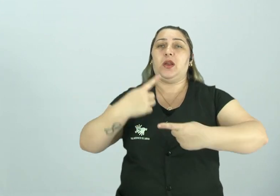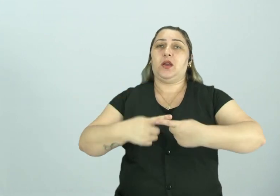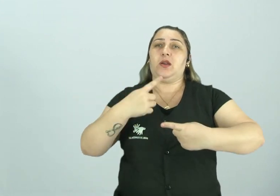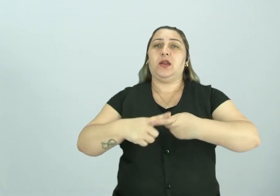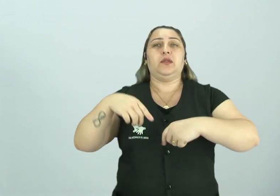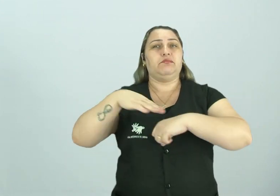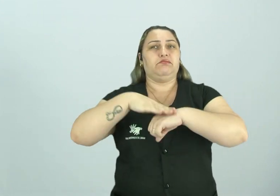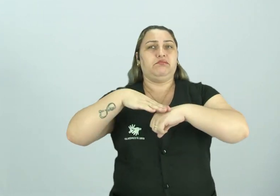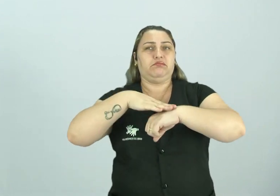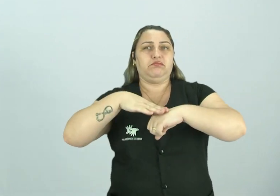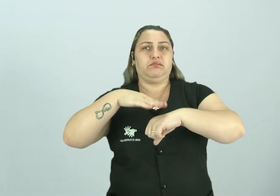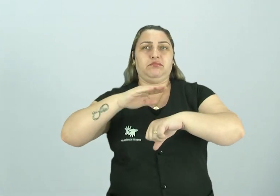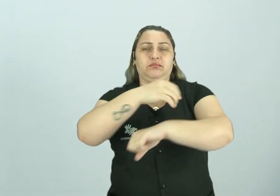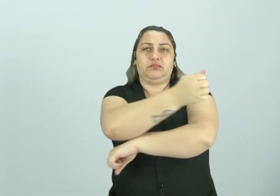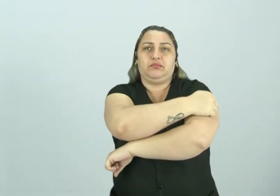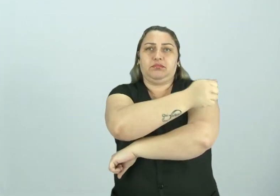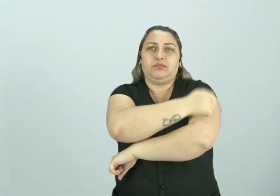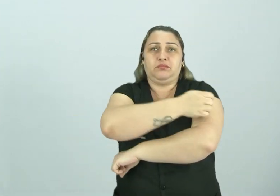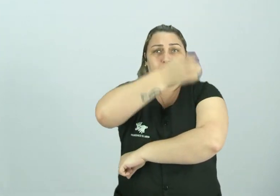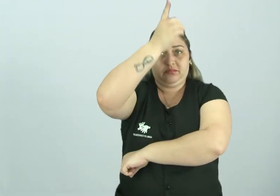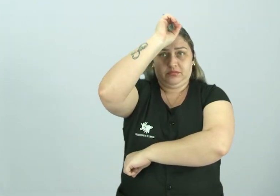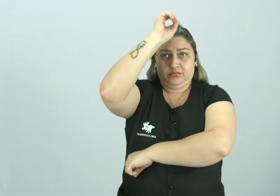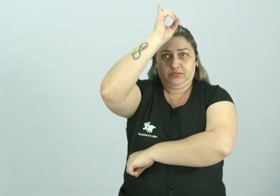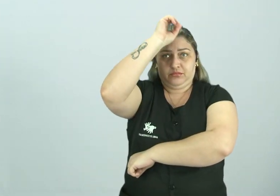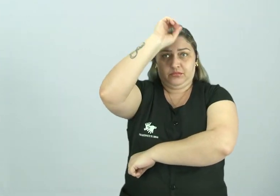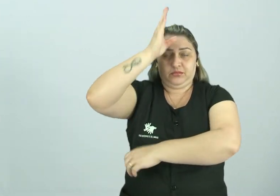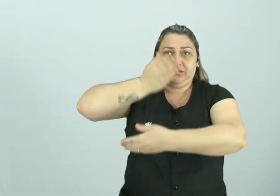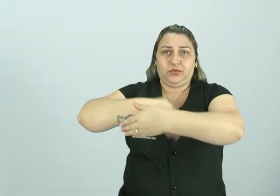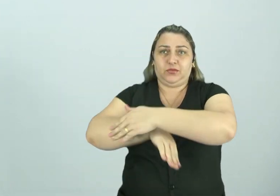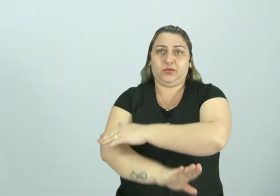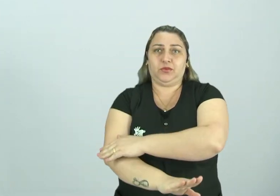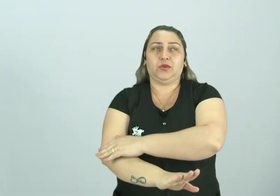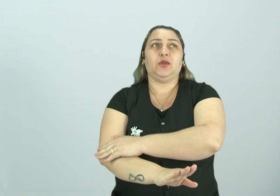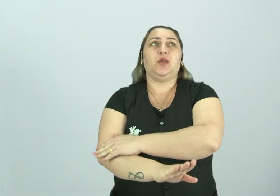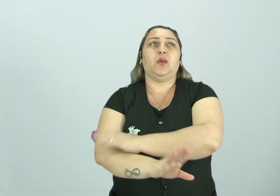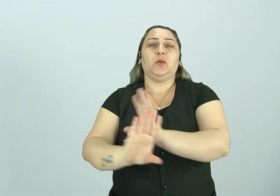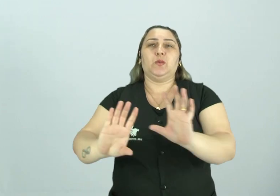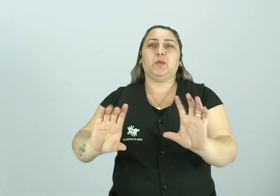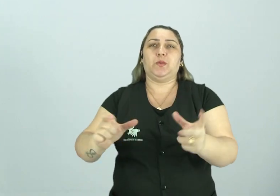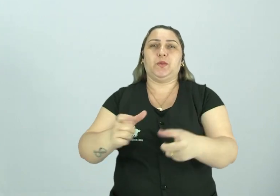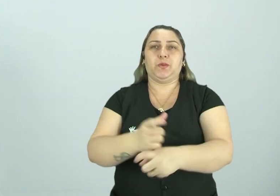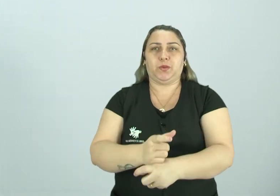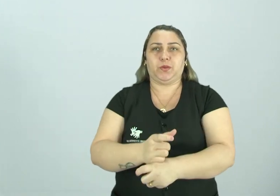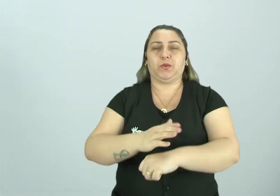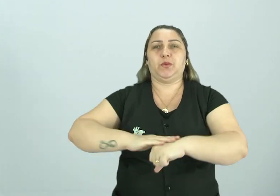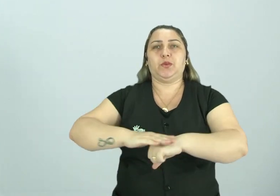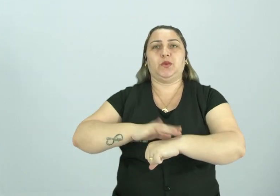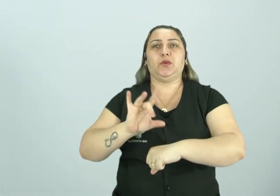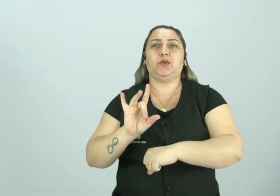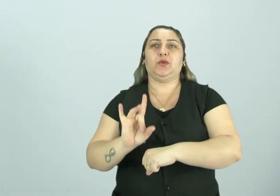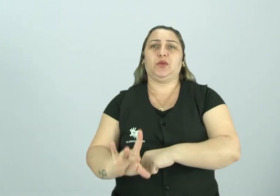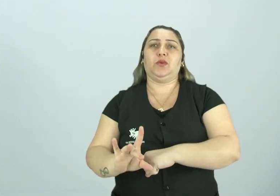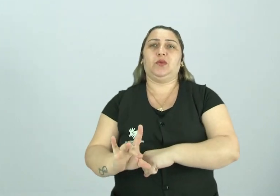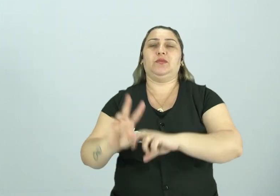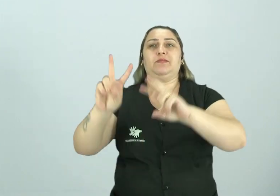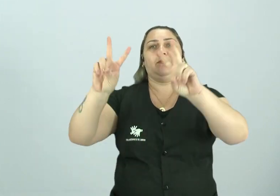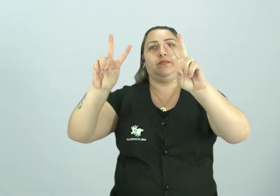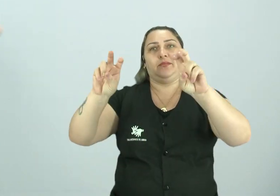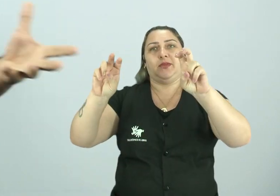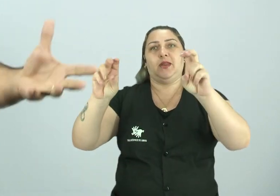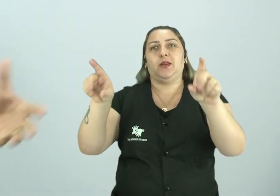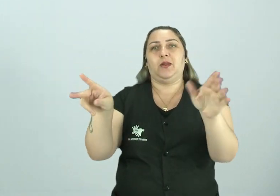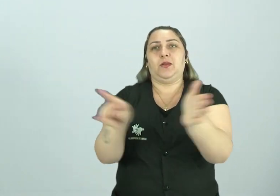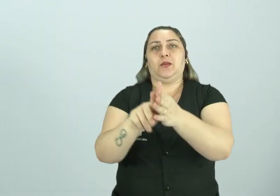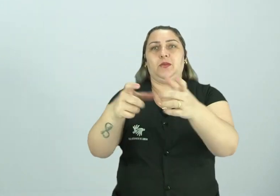conversas, os alunos, os adultos costumam minimizar as conversas apenas para assuntos